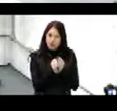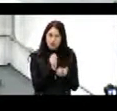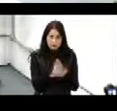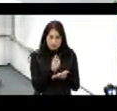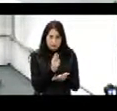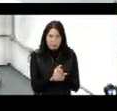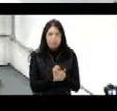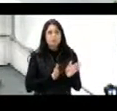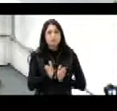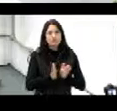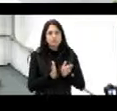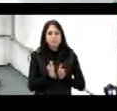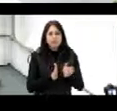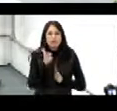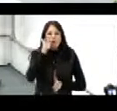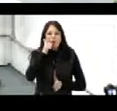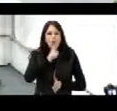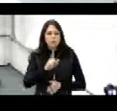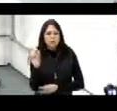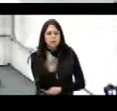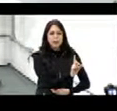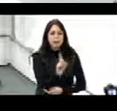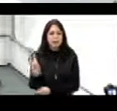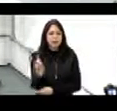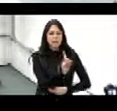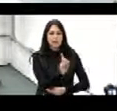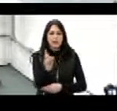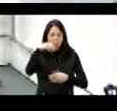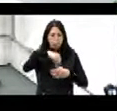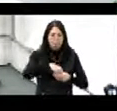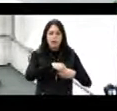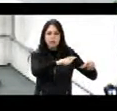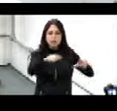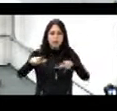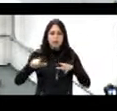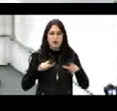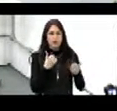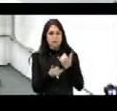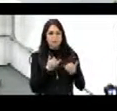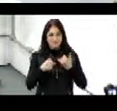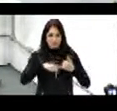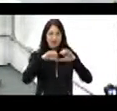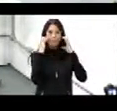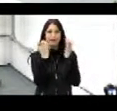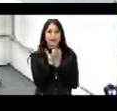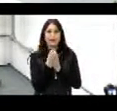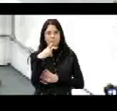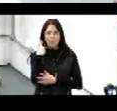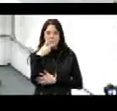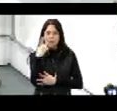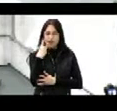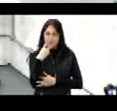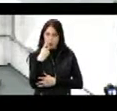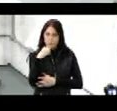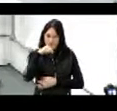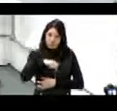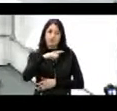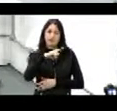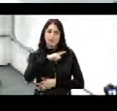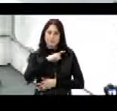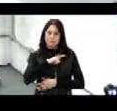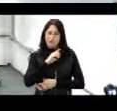de poderem se locomover dentro dos espaços. Esta Câmara de Vereadores aqui logo verá, né,